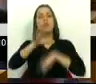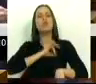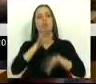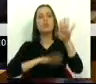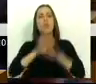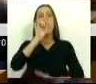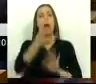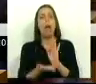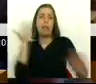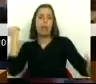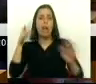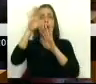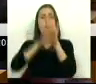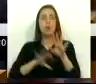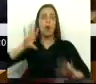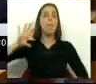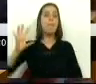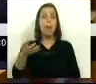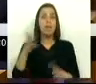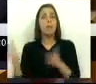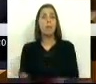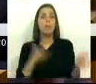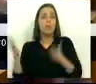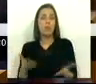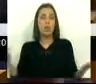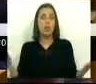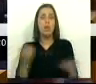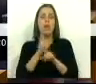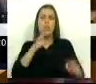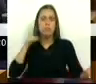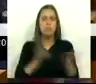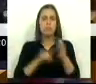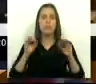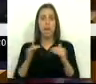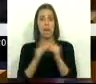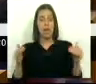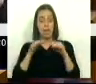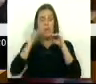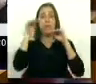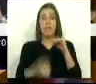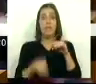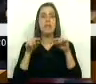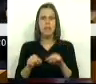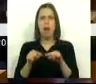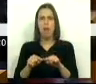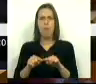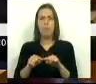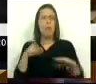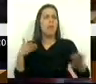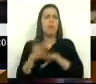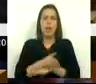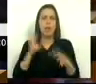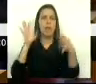estão a fazer é retirar condições ao país para produzir. Porque, na verdade, este nível de recessão está